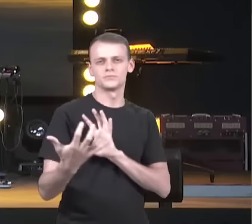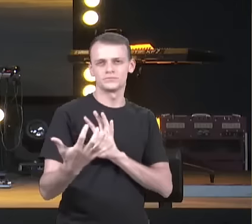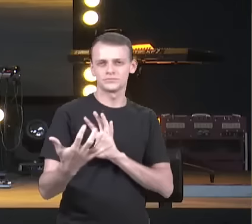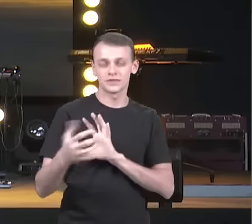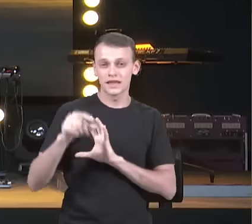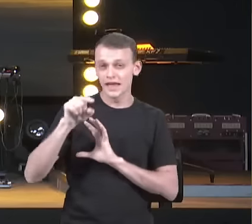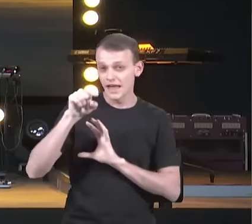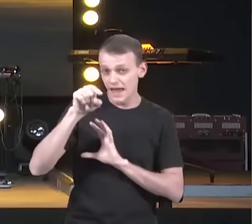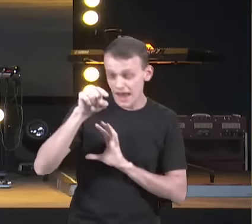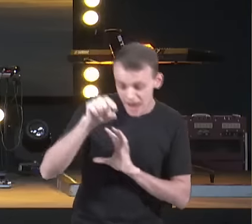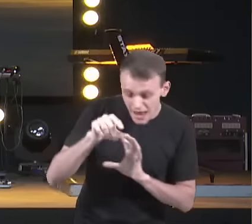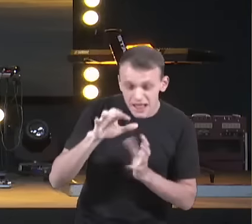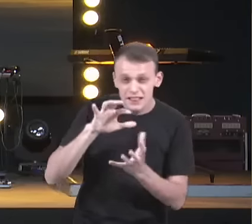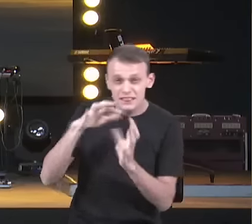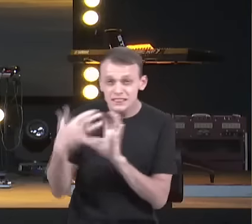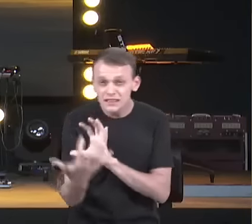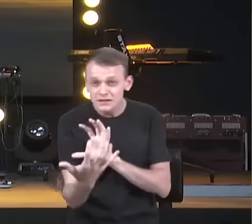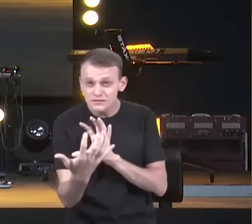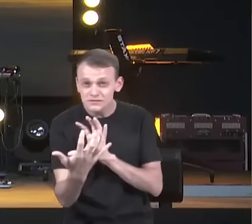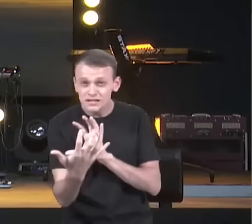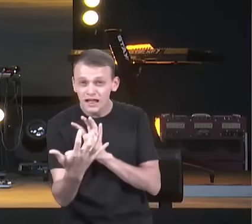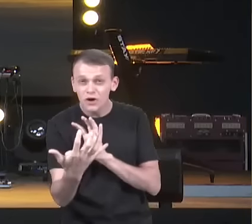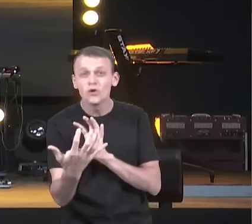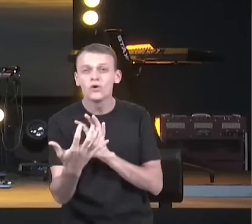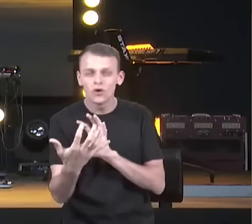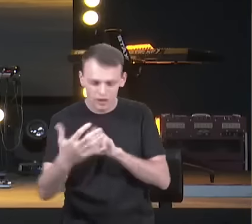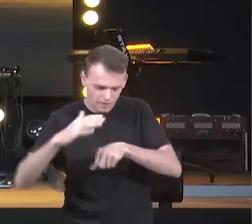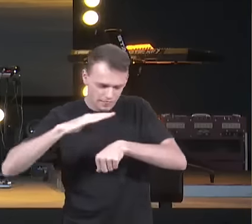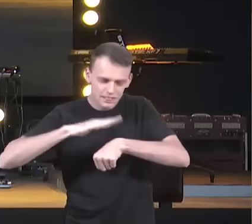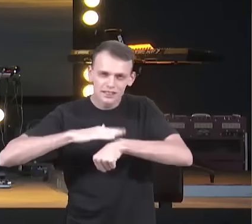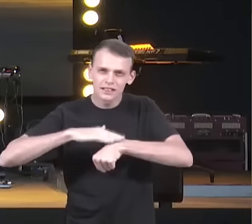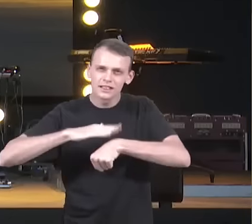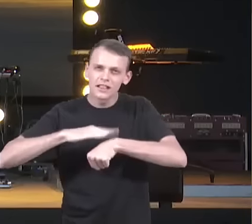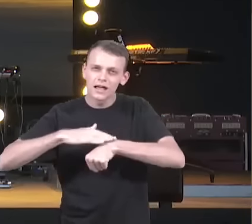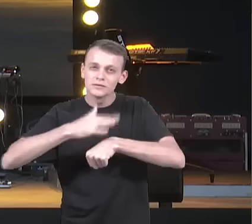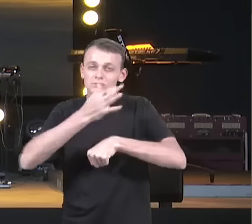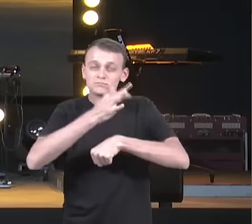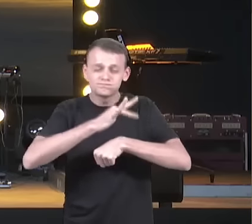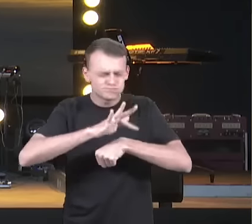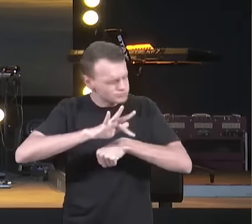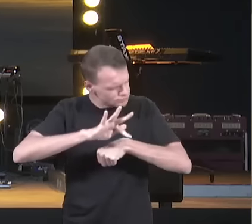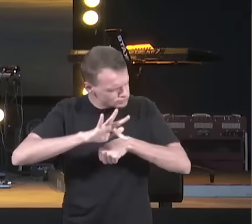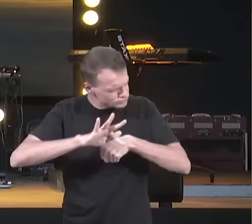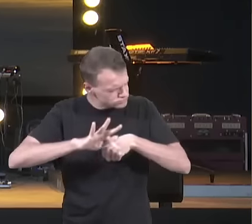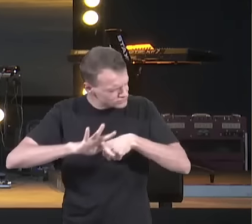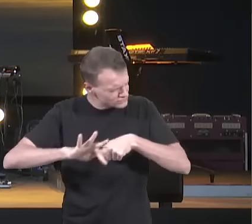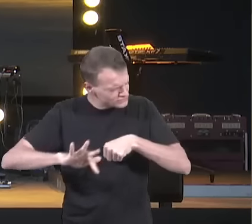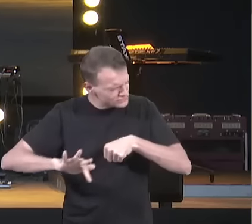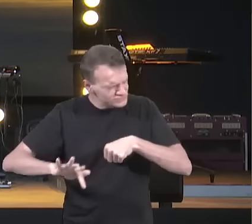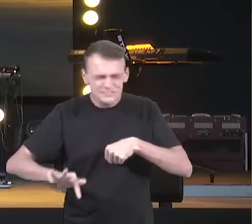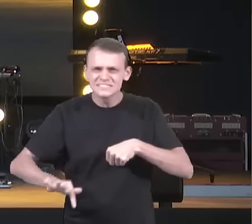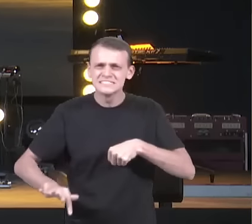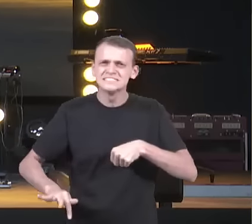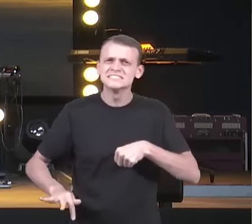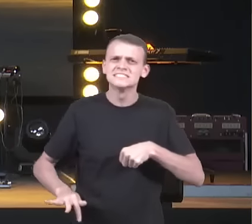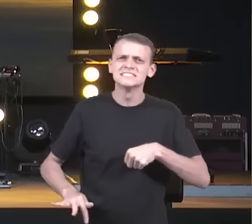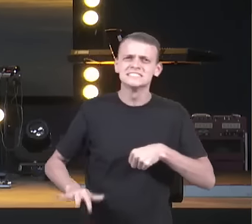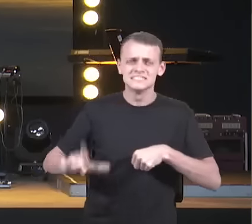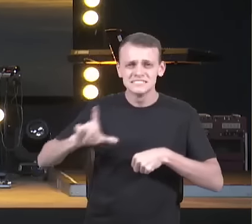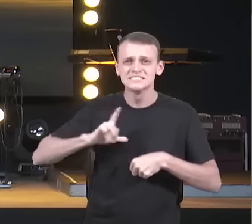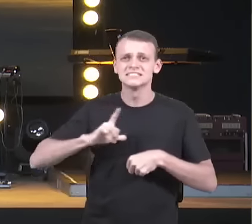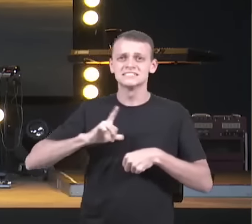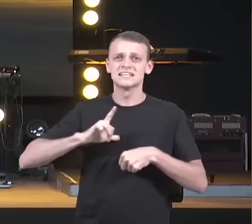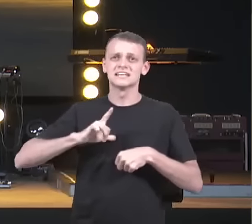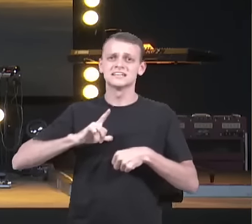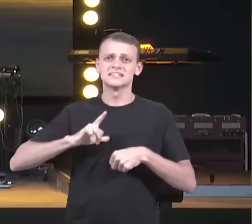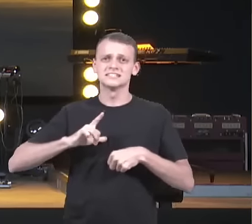E essa transformação envolve tempos dolorosos. José foi forçado a lidar com uma temporada de contradições